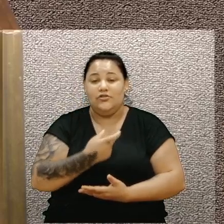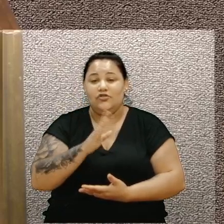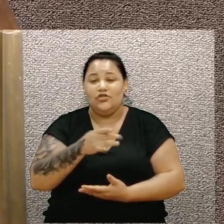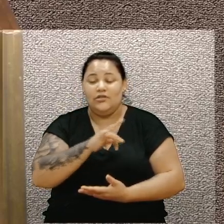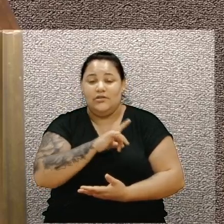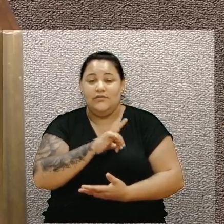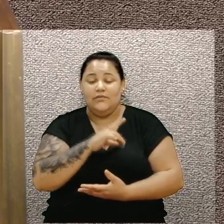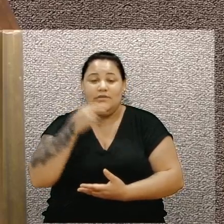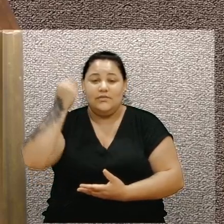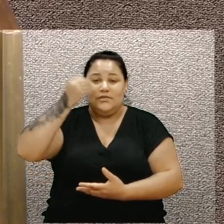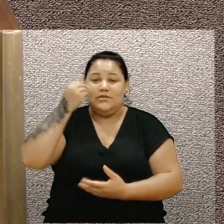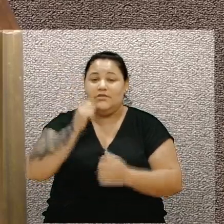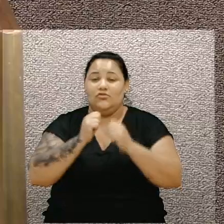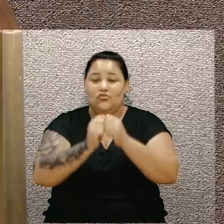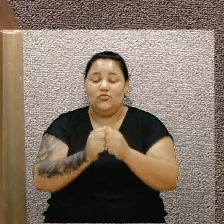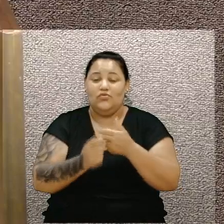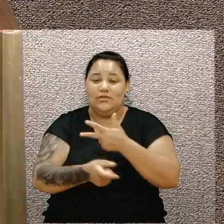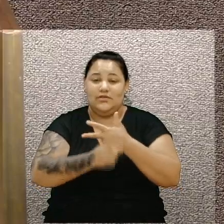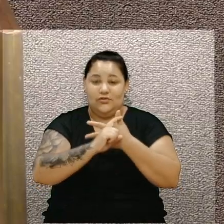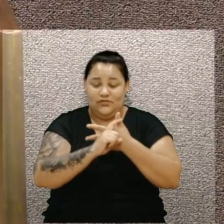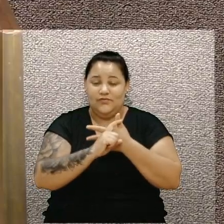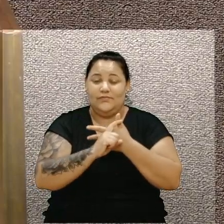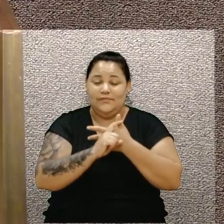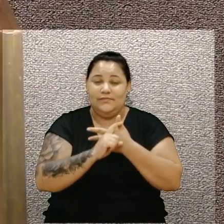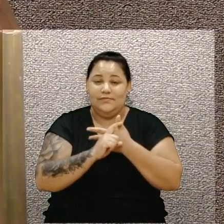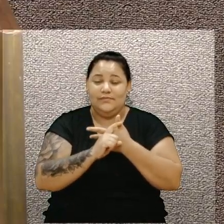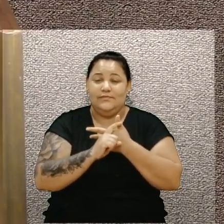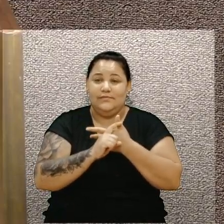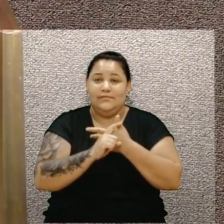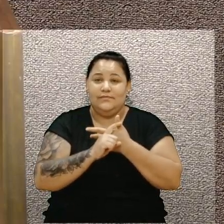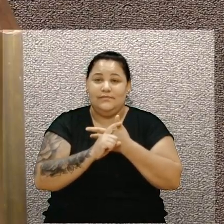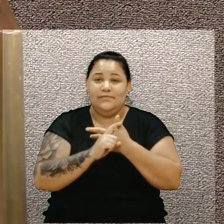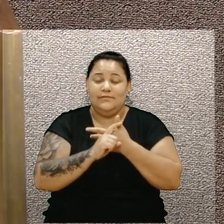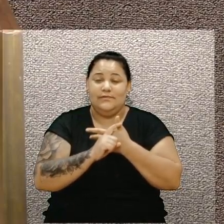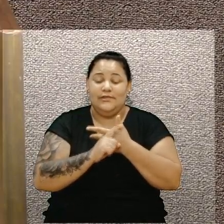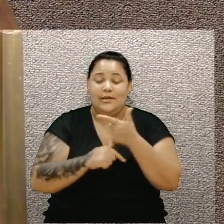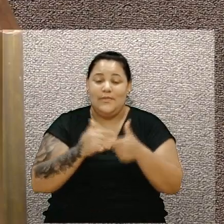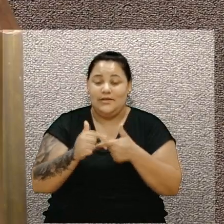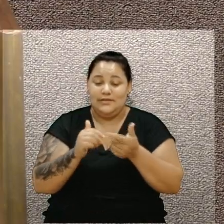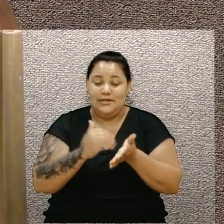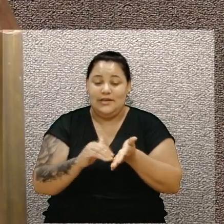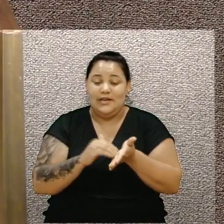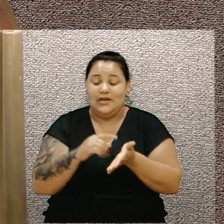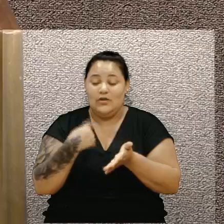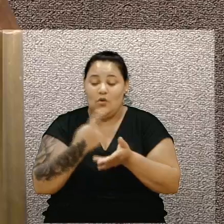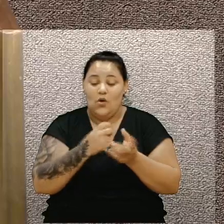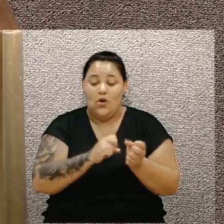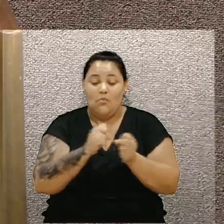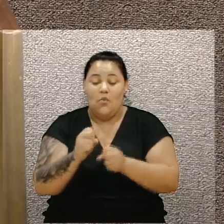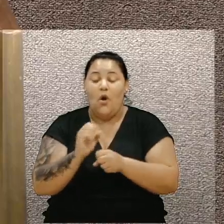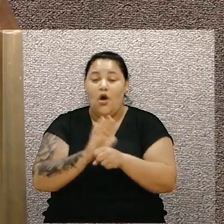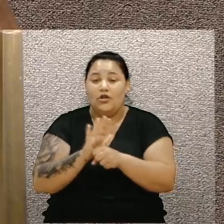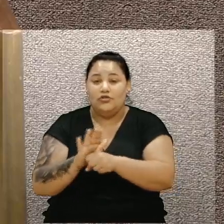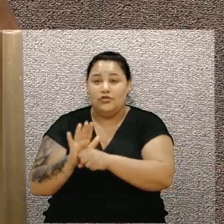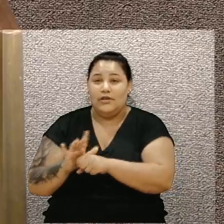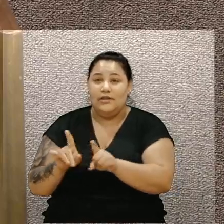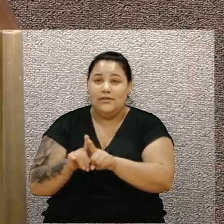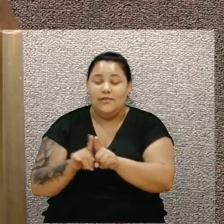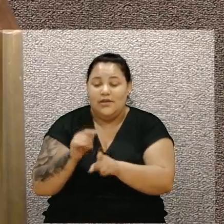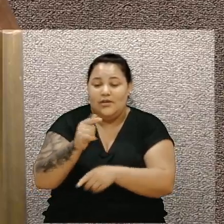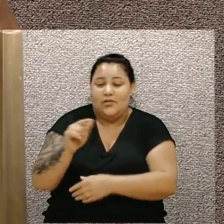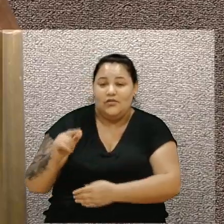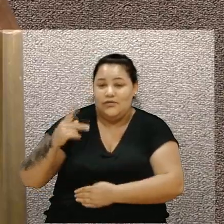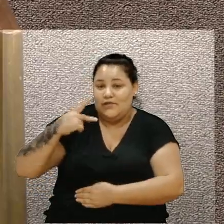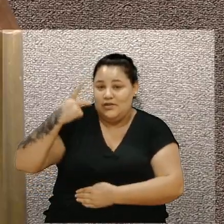Poder Executivo como secretário. Tenho certeza que nós podemos lhe ajudar, e tem outros vereadores, tantos aqui, que já